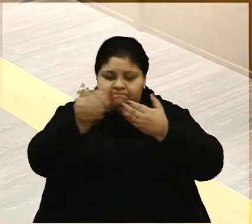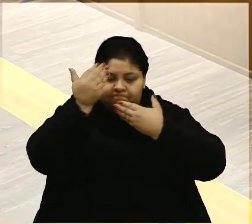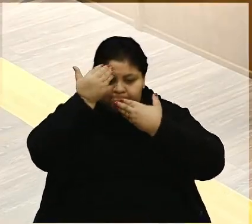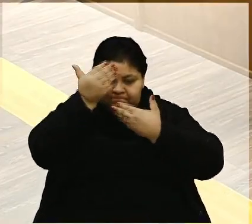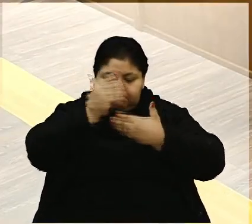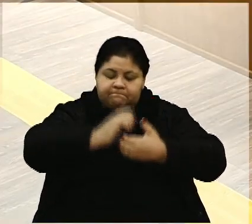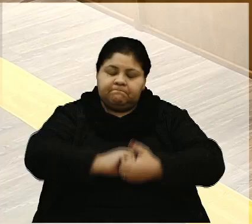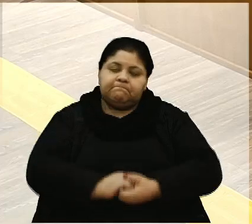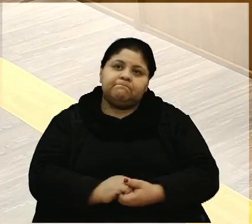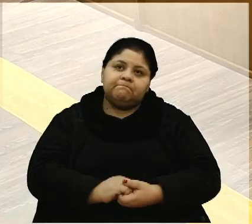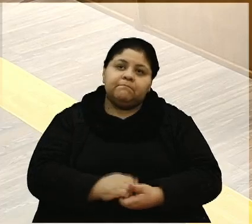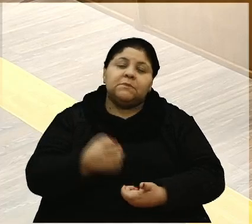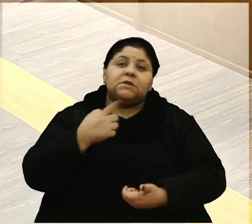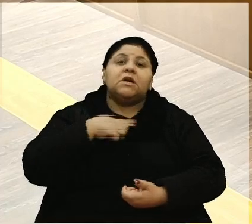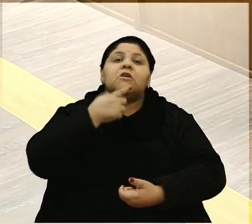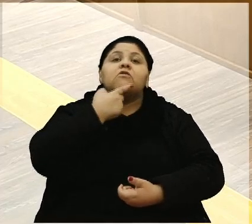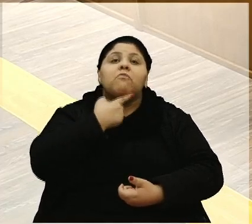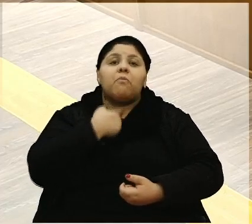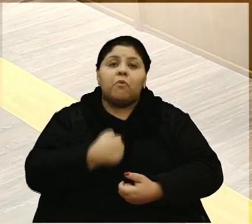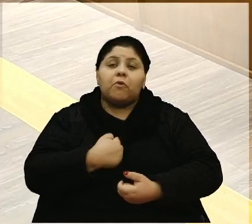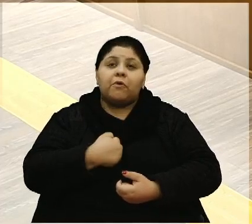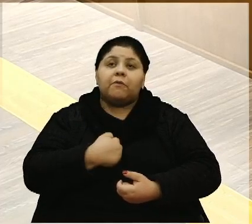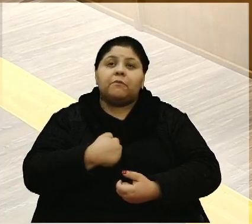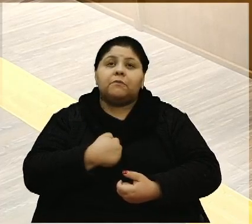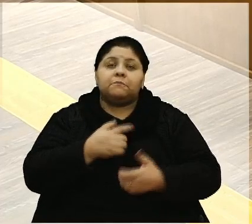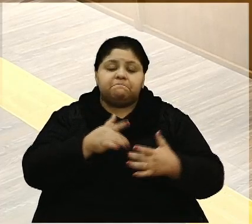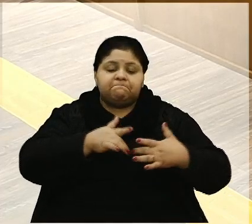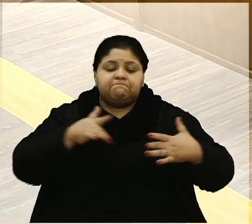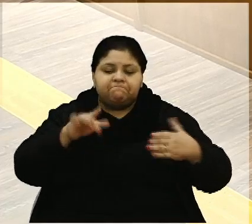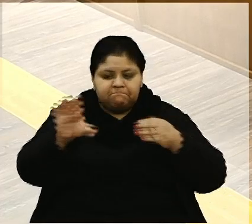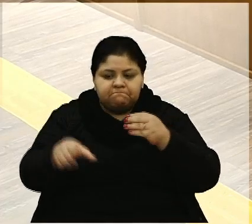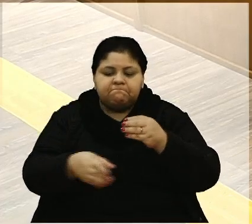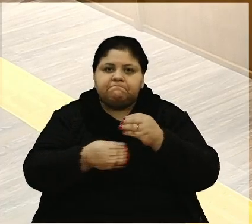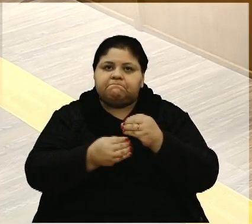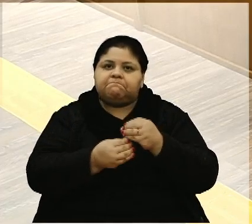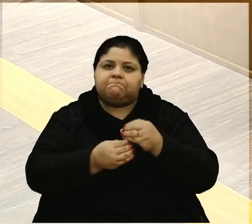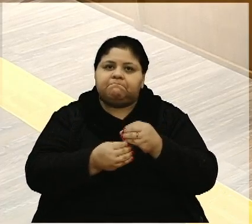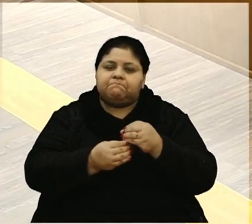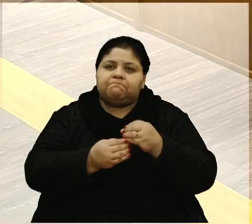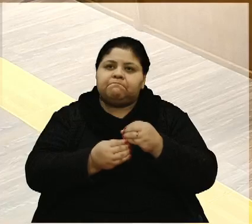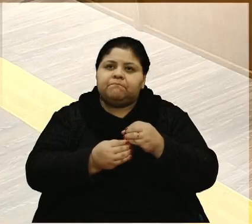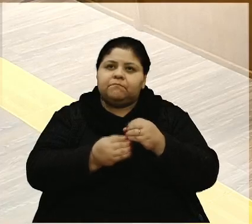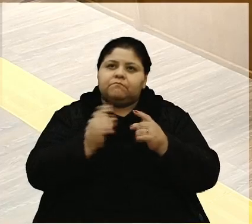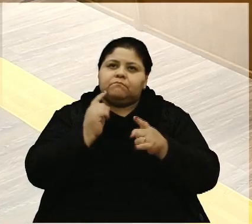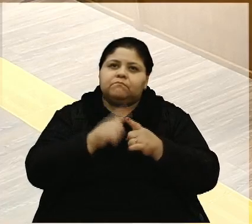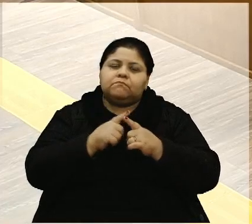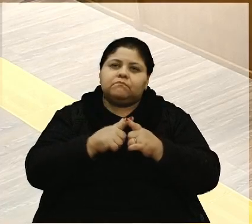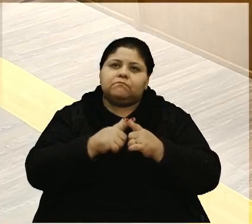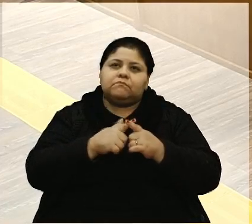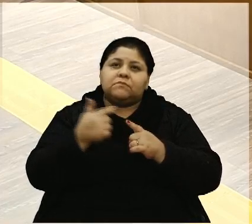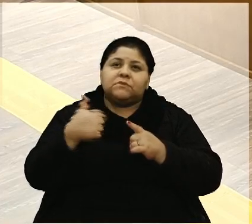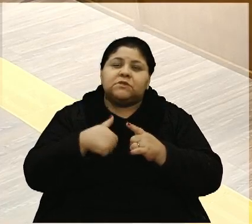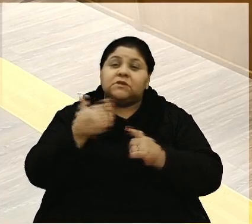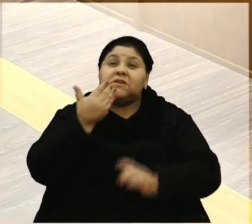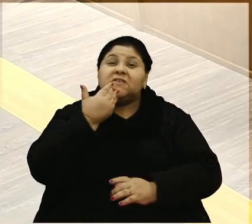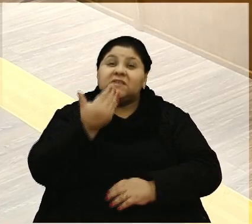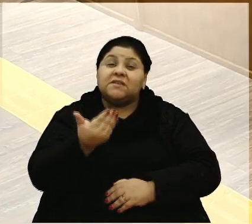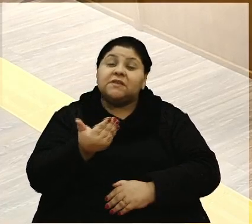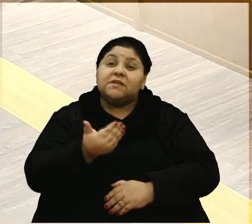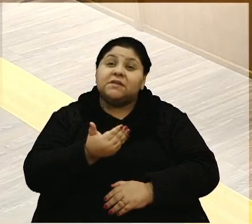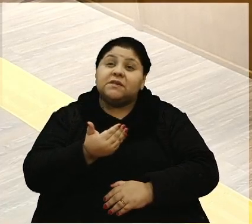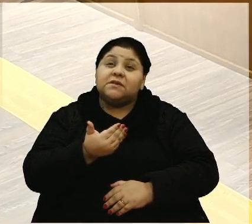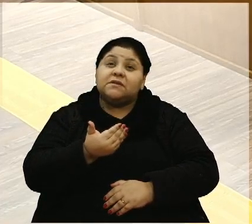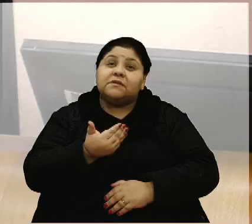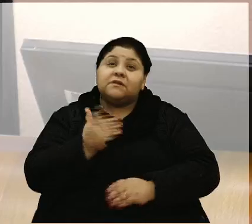Felipe. Eu gostaria aqui de me solidarizar e me somar ao senhor, porque eu tenho pedido, sabe, que o